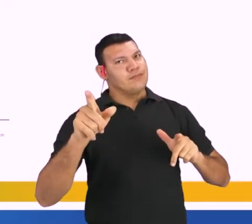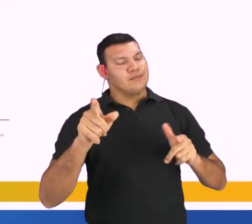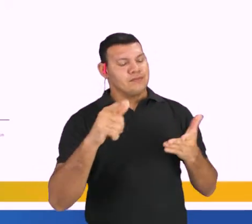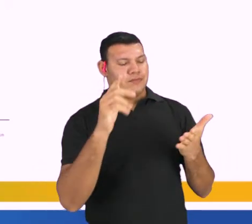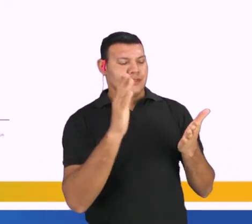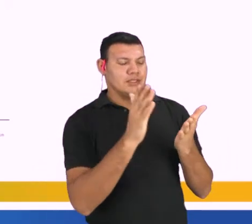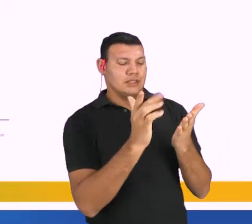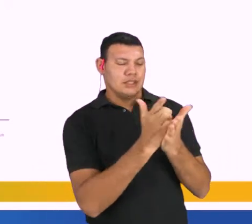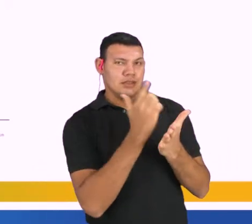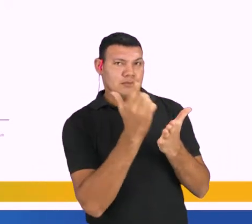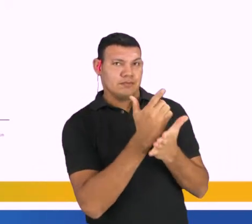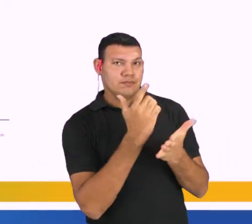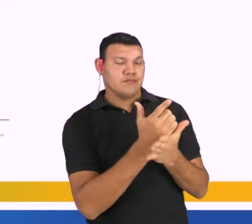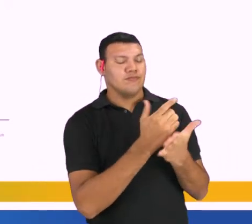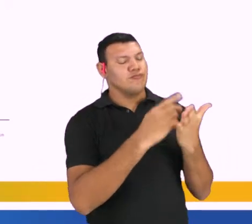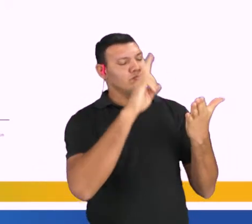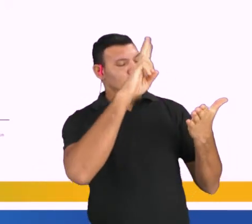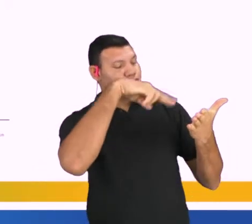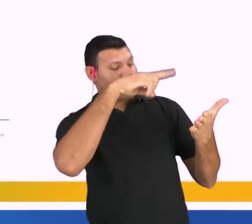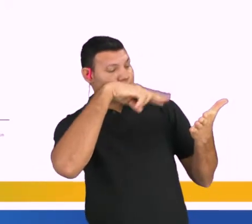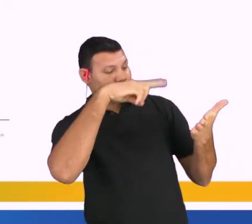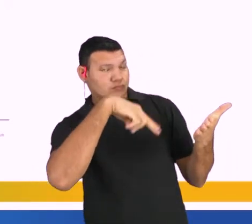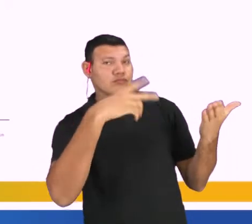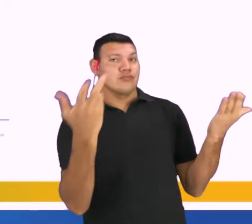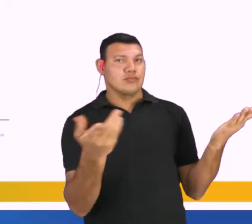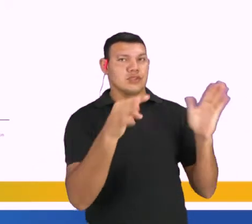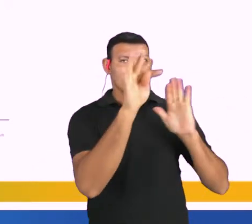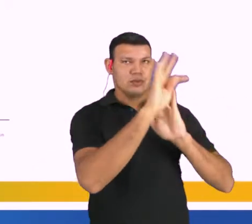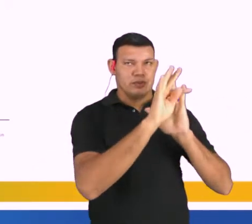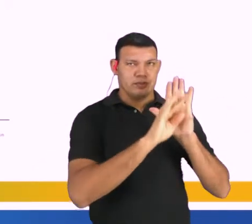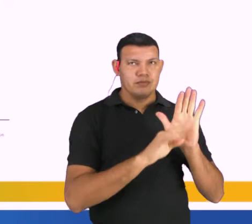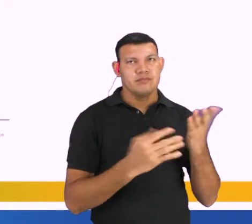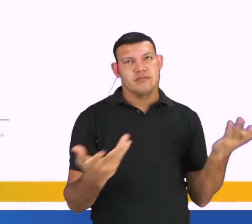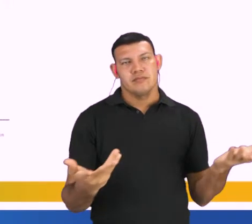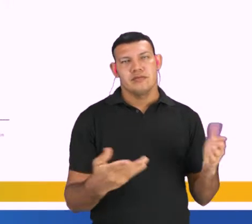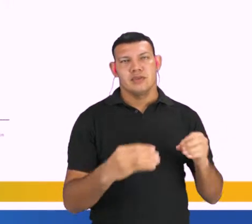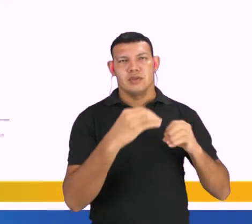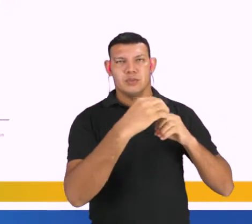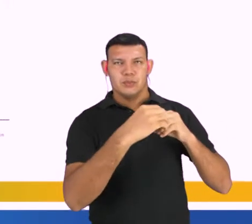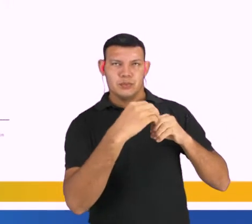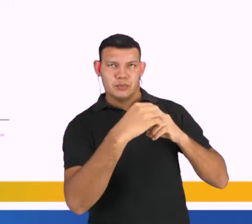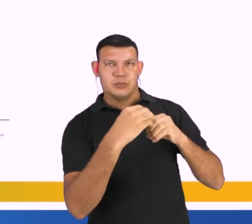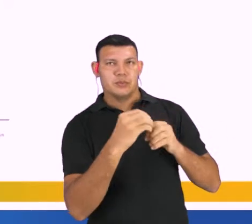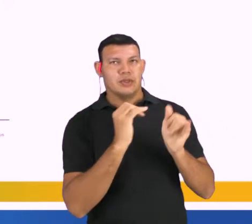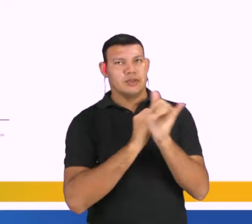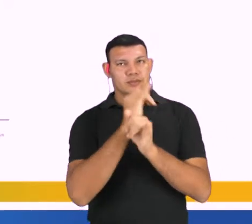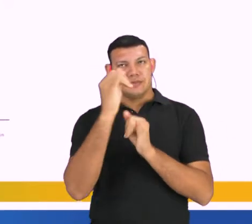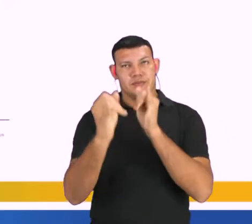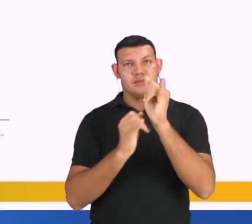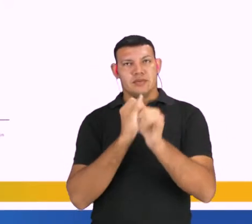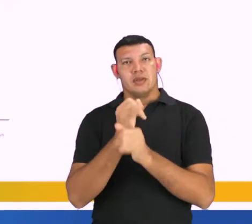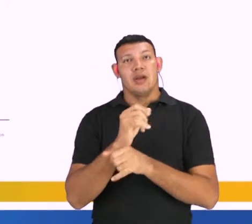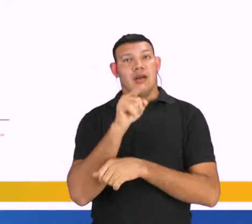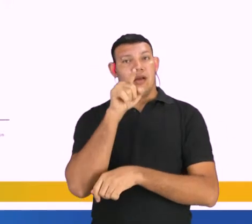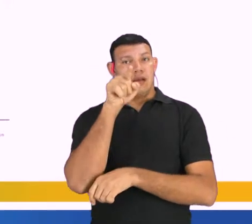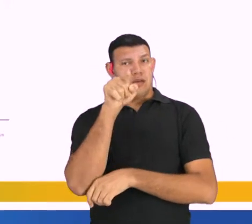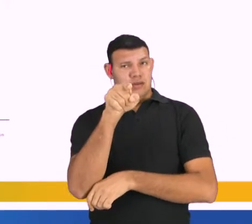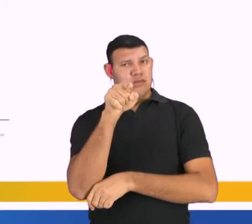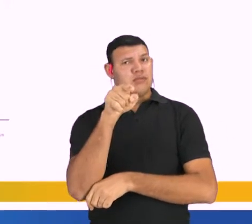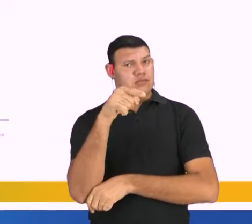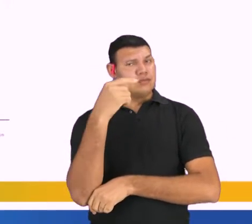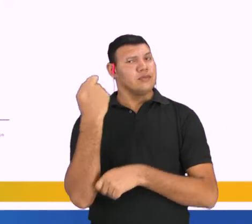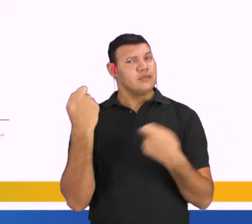um livro, lendo um texto, lendo um texto do blog, da internet, enfim, você precisa de